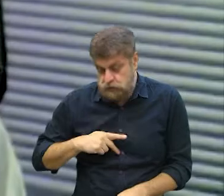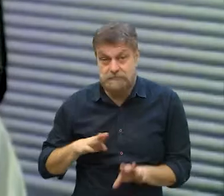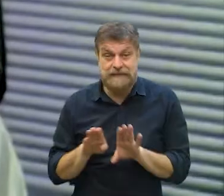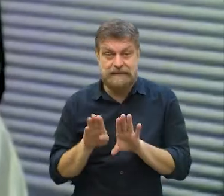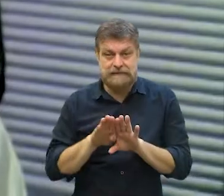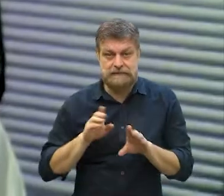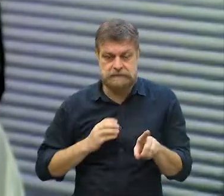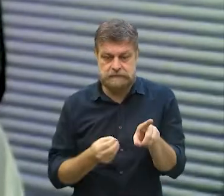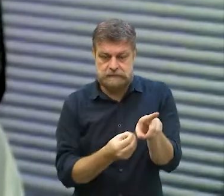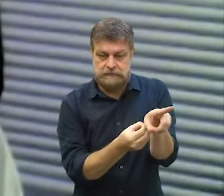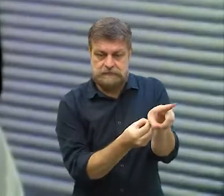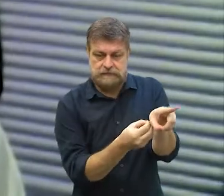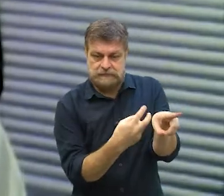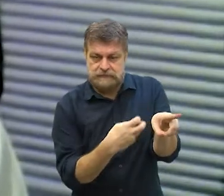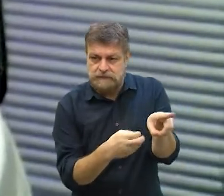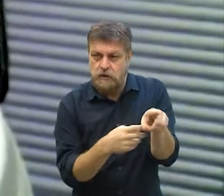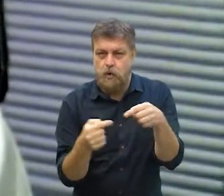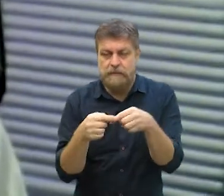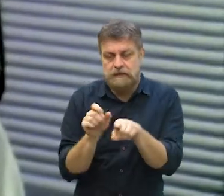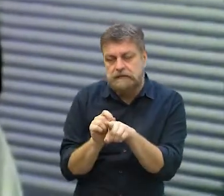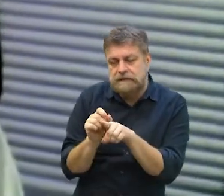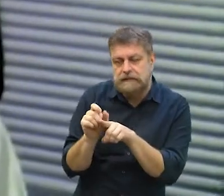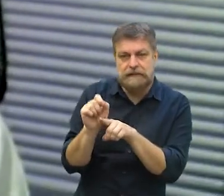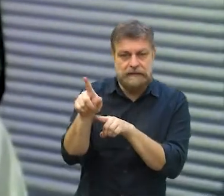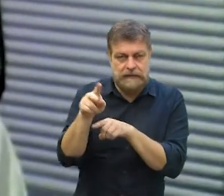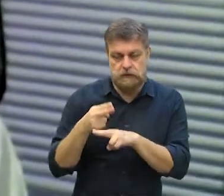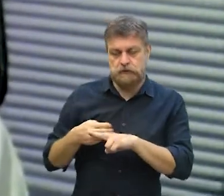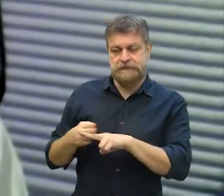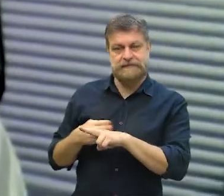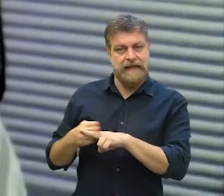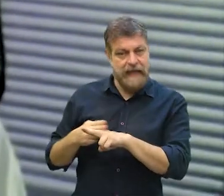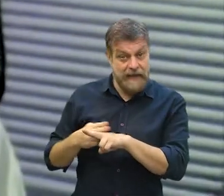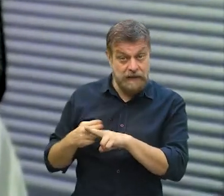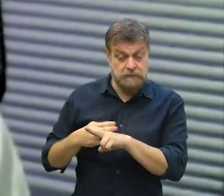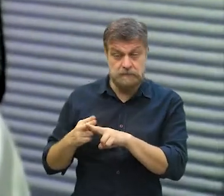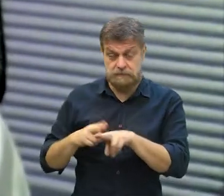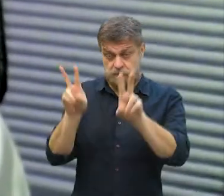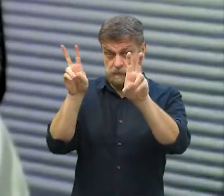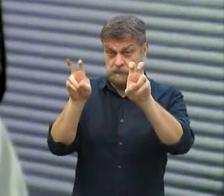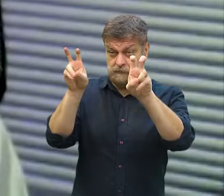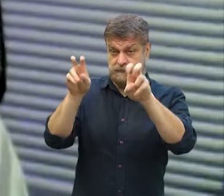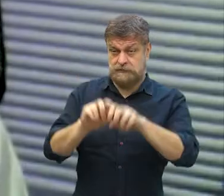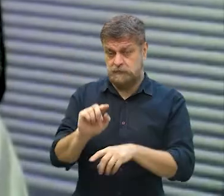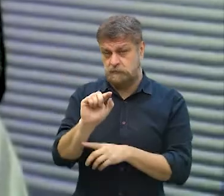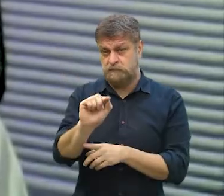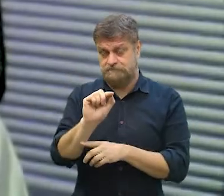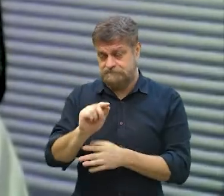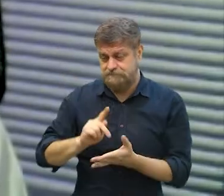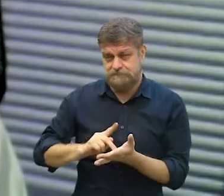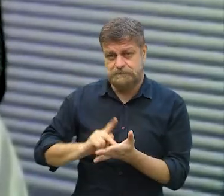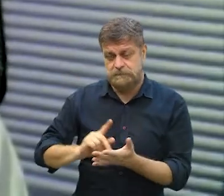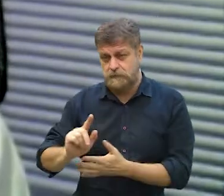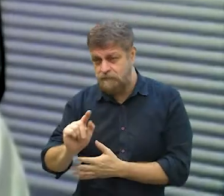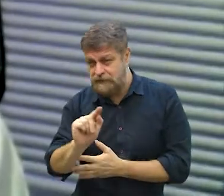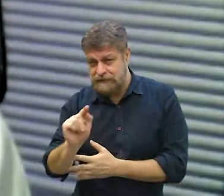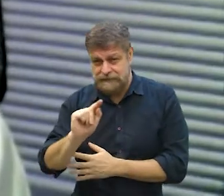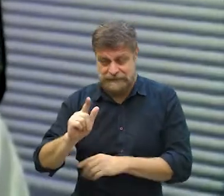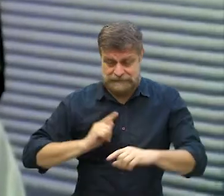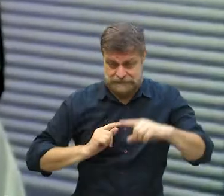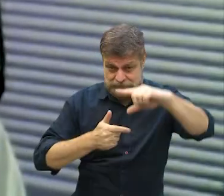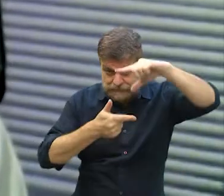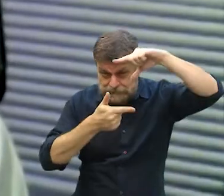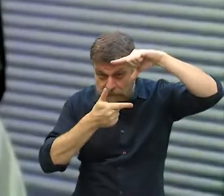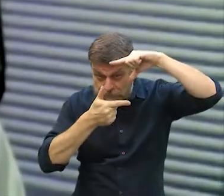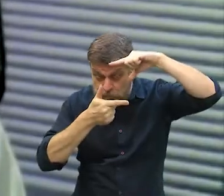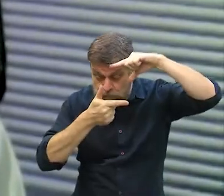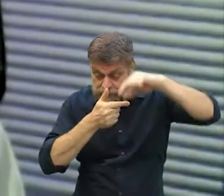fala da próstata, que tem a ver com ejaculação, com desempenho sexual. Então, é realmente muito tabu